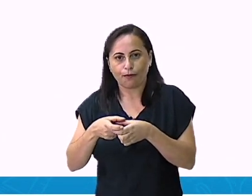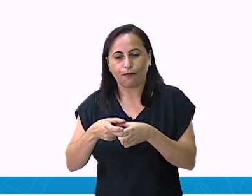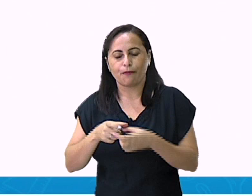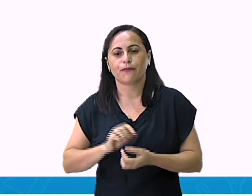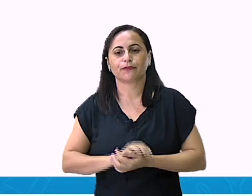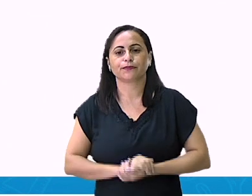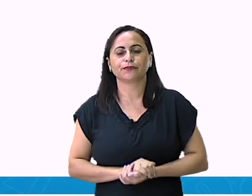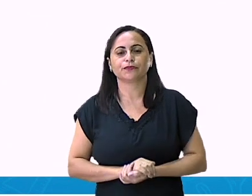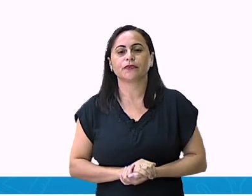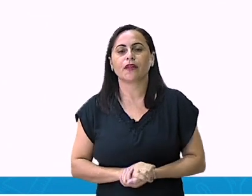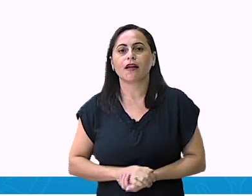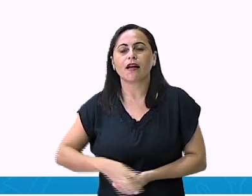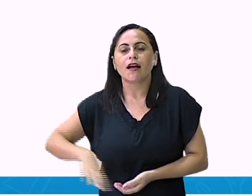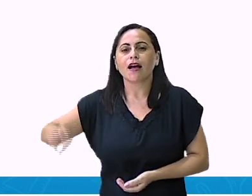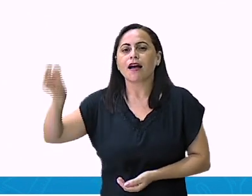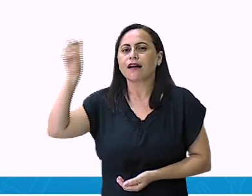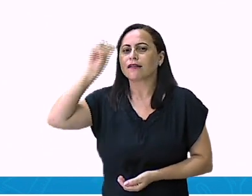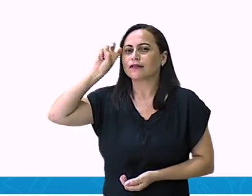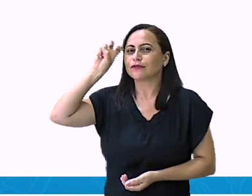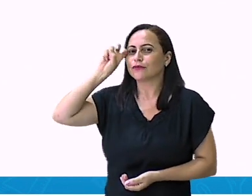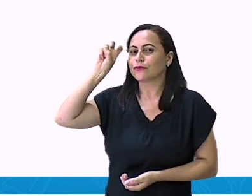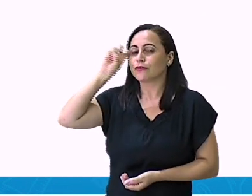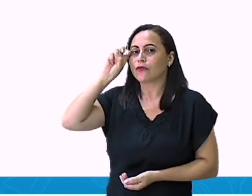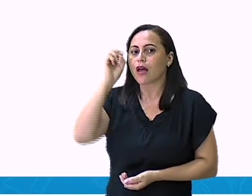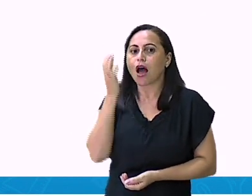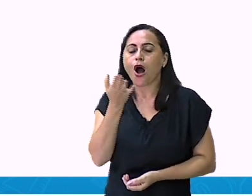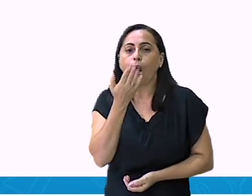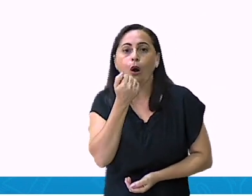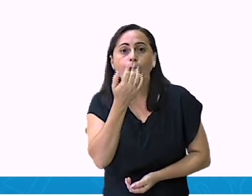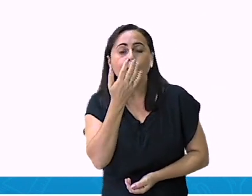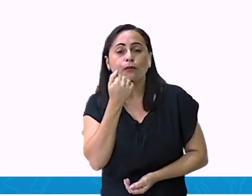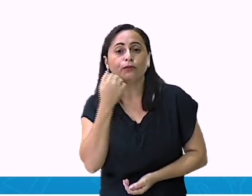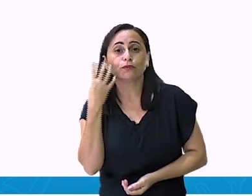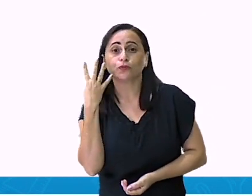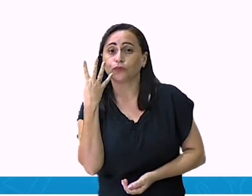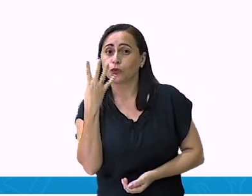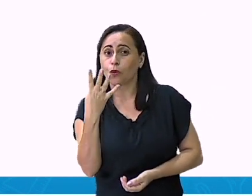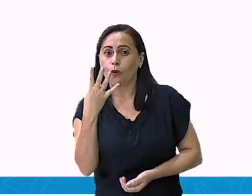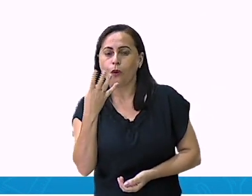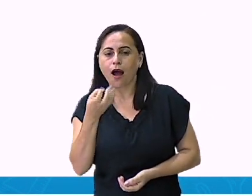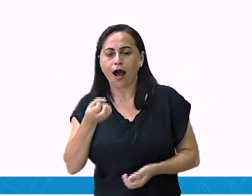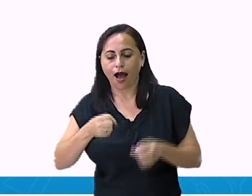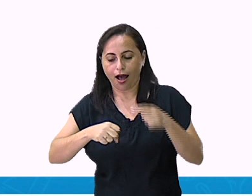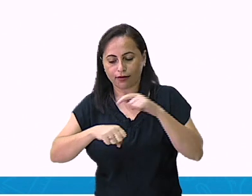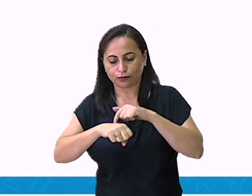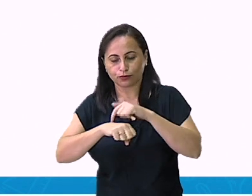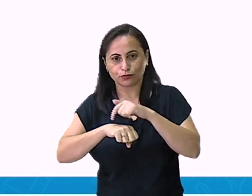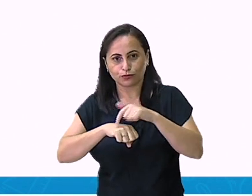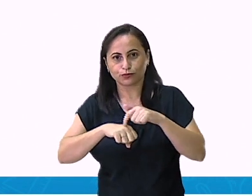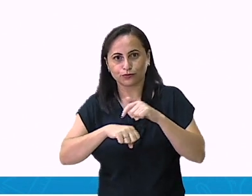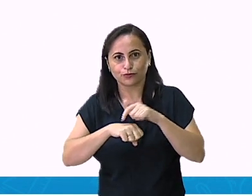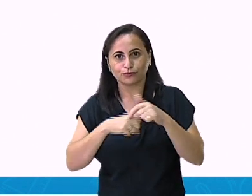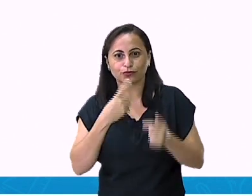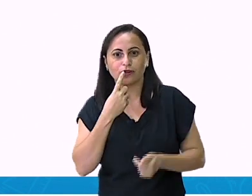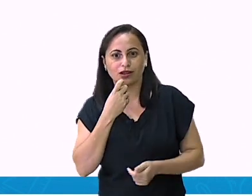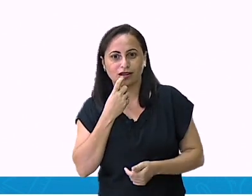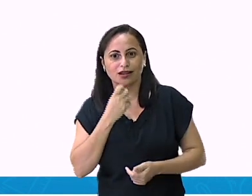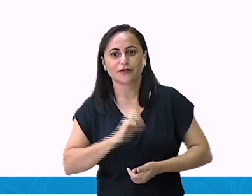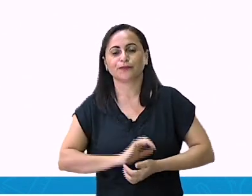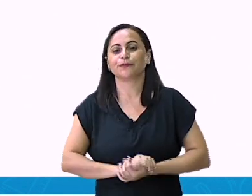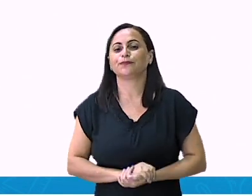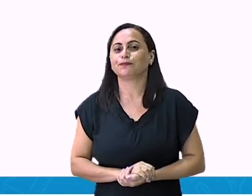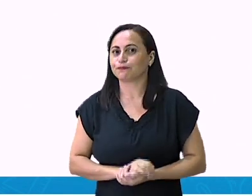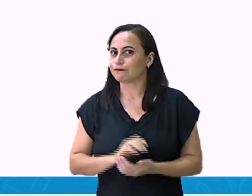Na quinta-feira, ela devorou quatro morangos. Isso mesmo.